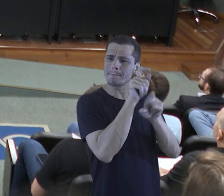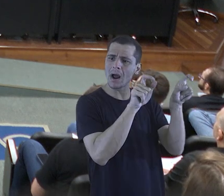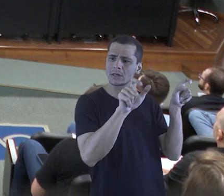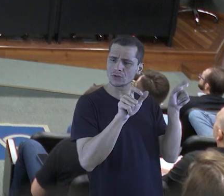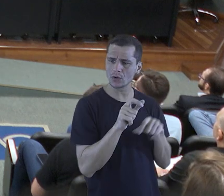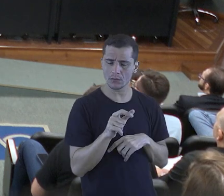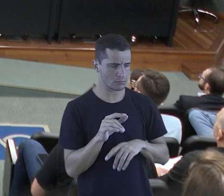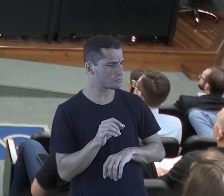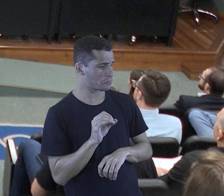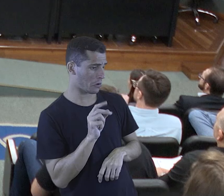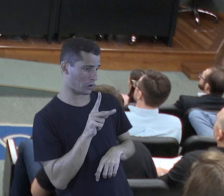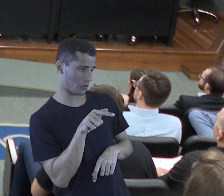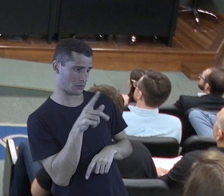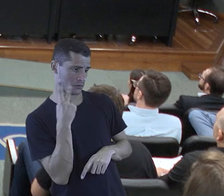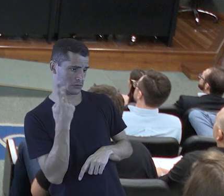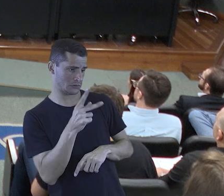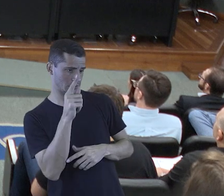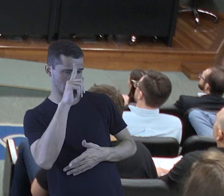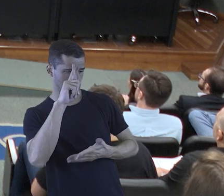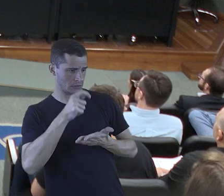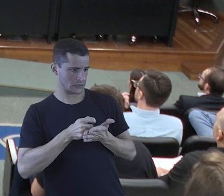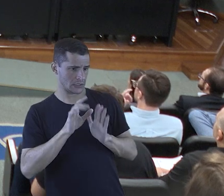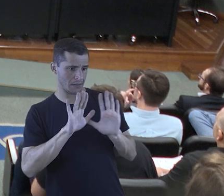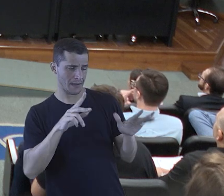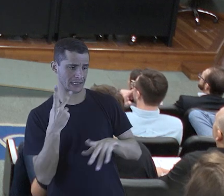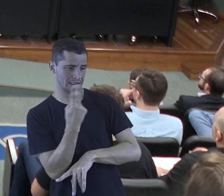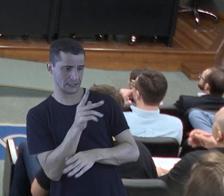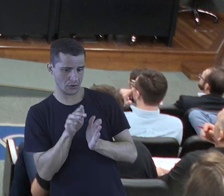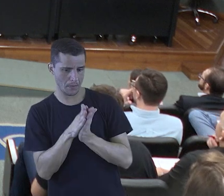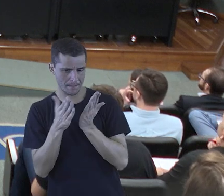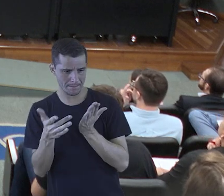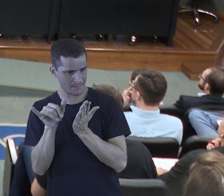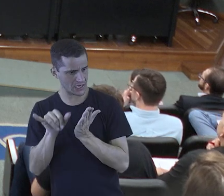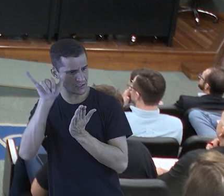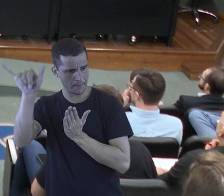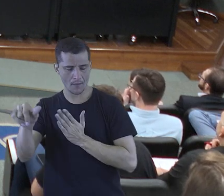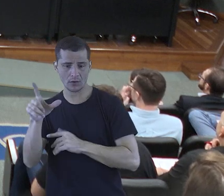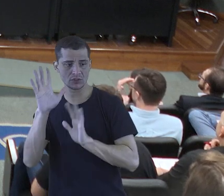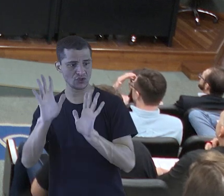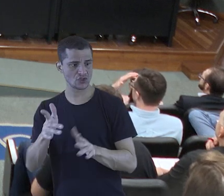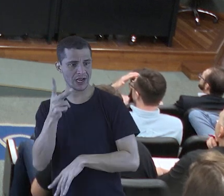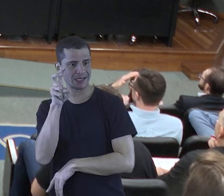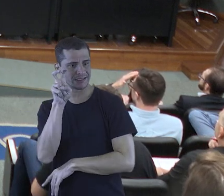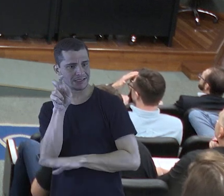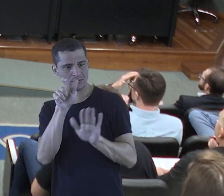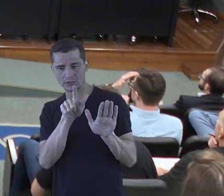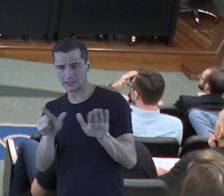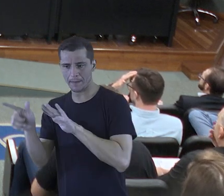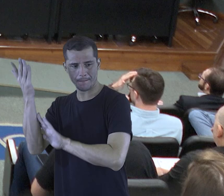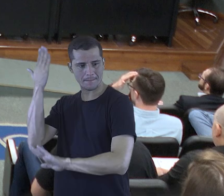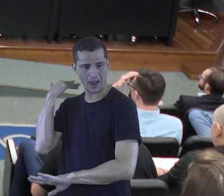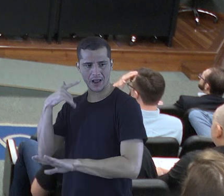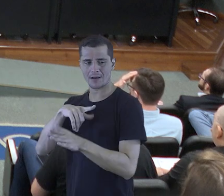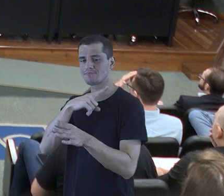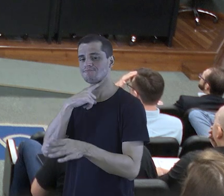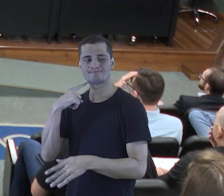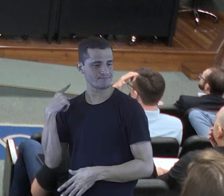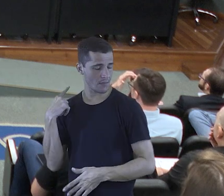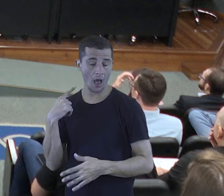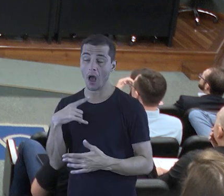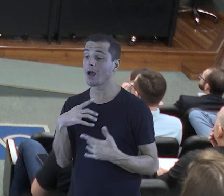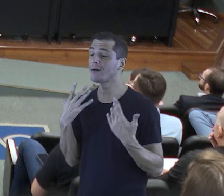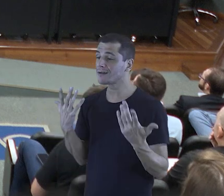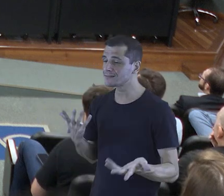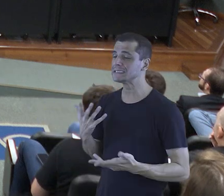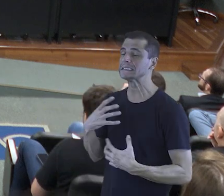todas. Eu vou mudar para uma ilha deserta, sem internet, sem telefone, onde ninguém possa me espionar. Ok, senhor, a decisão é sua. Mas eu tenho que lhe